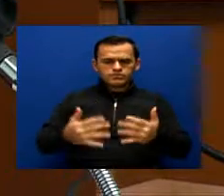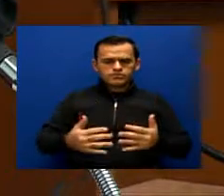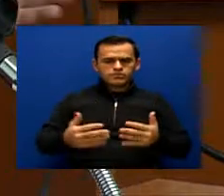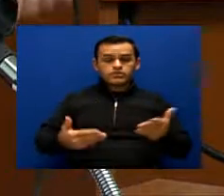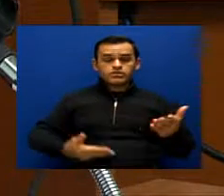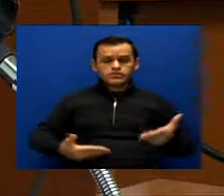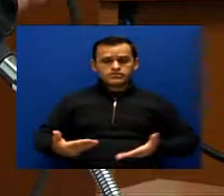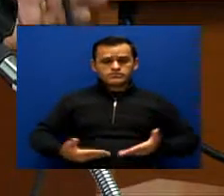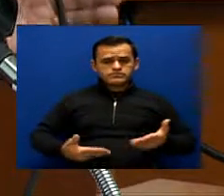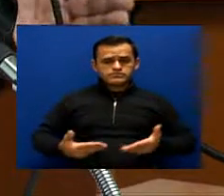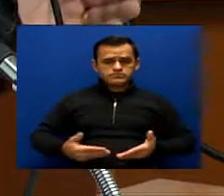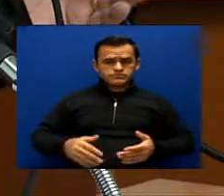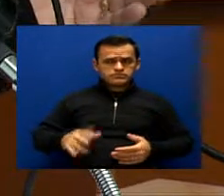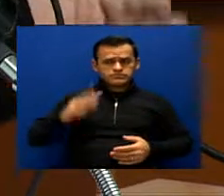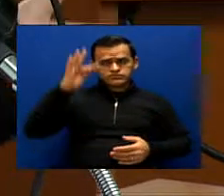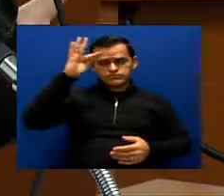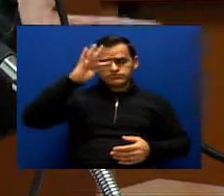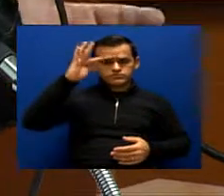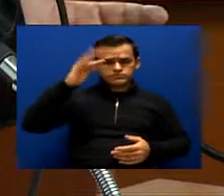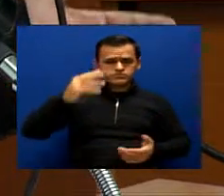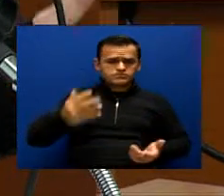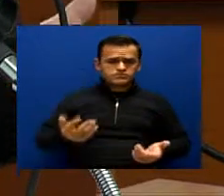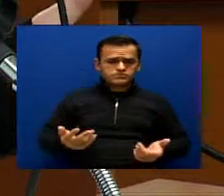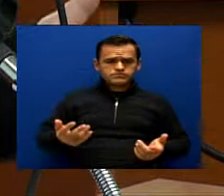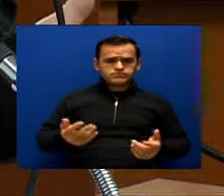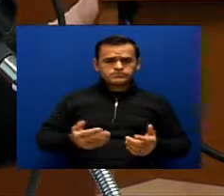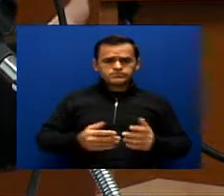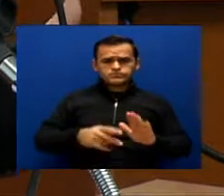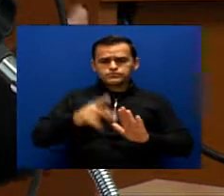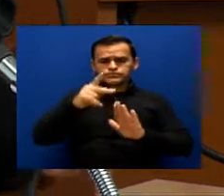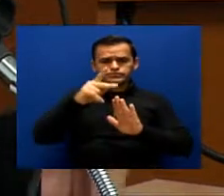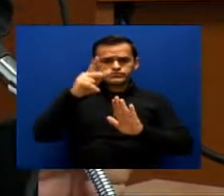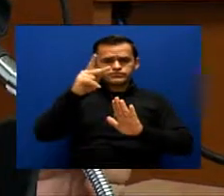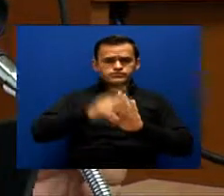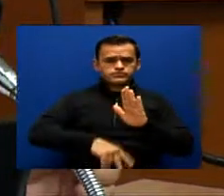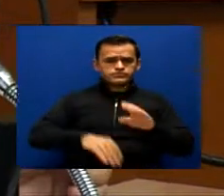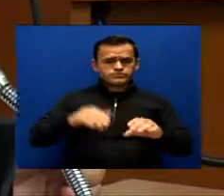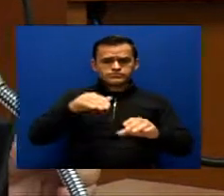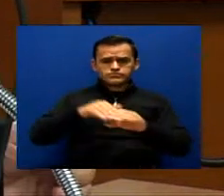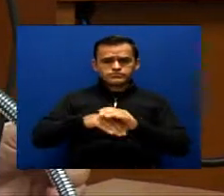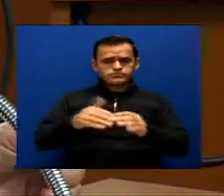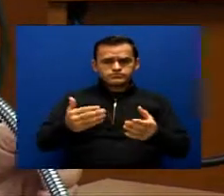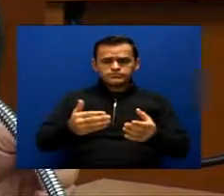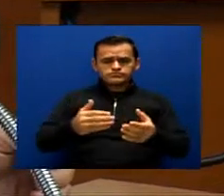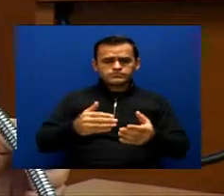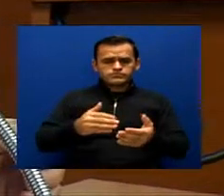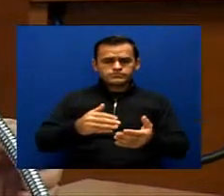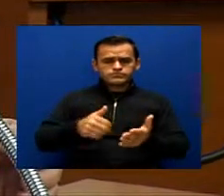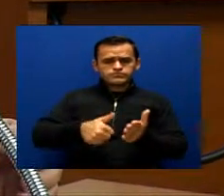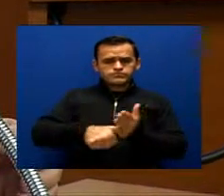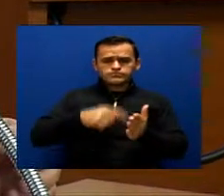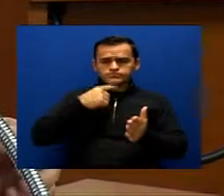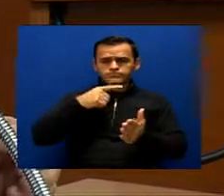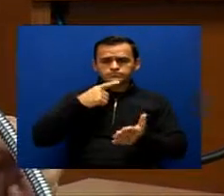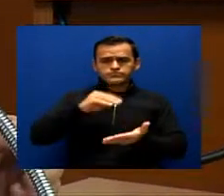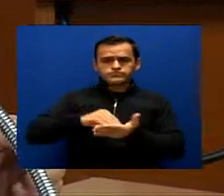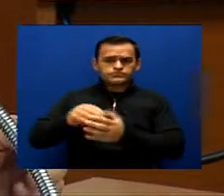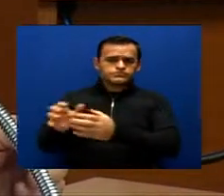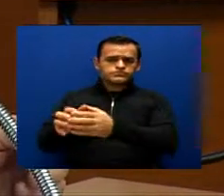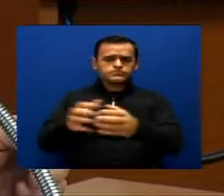os funcionários, Fausto, que não, é impossível votar um projeto que não tem parecer das outras comissões, né?